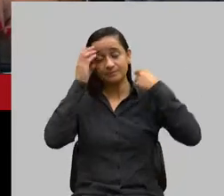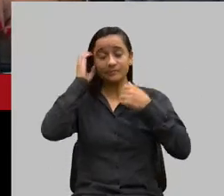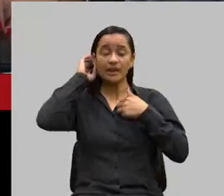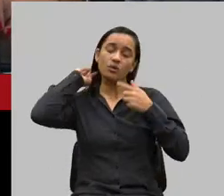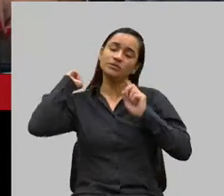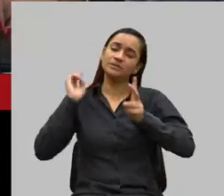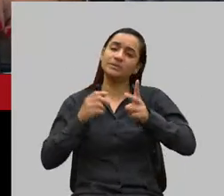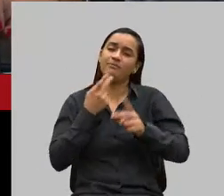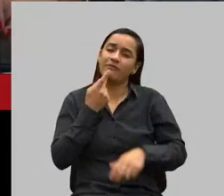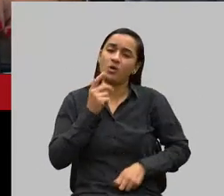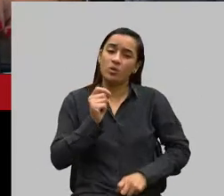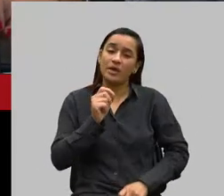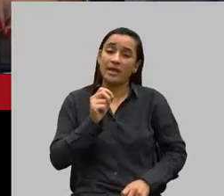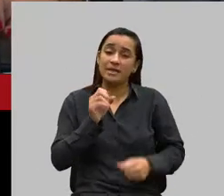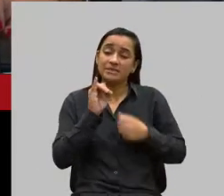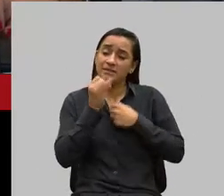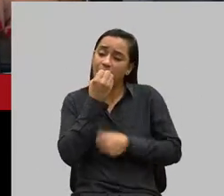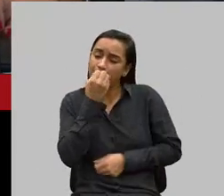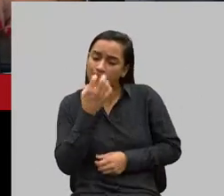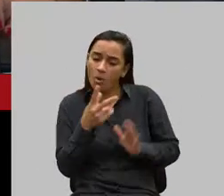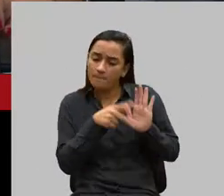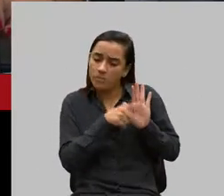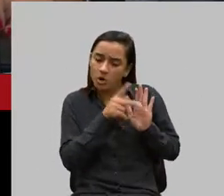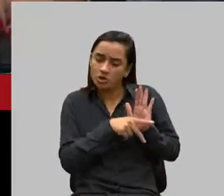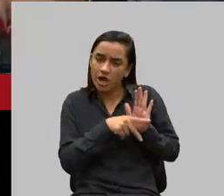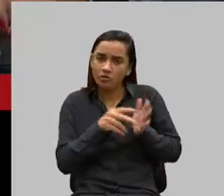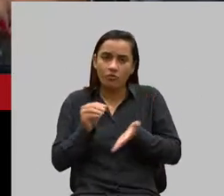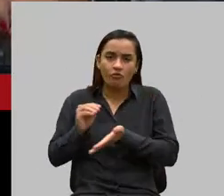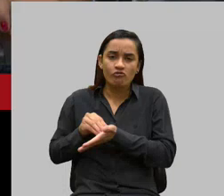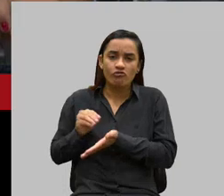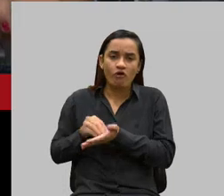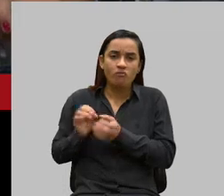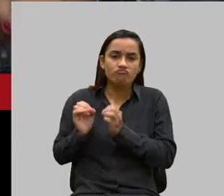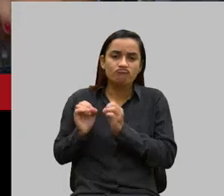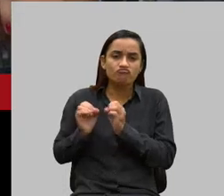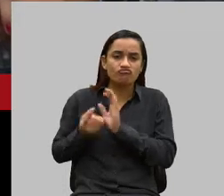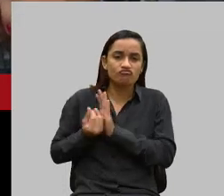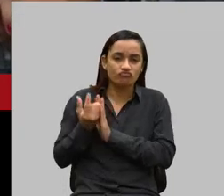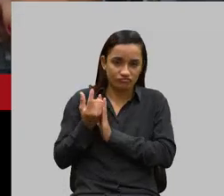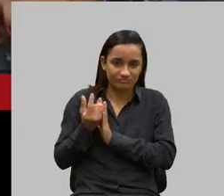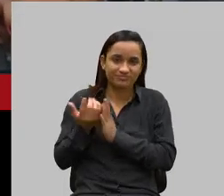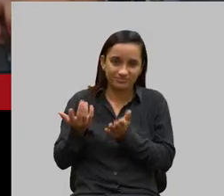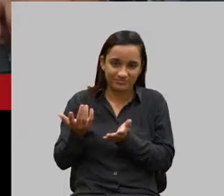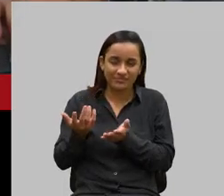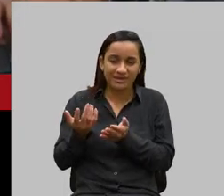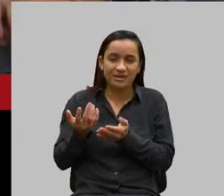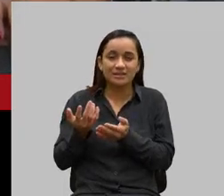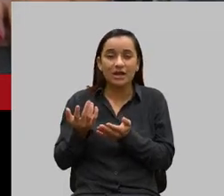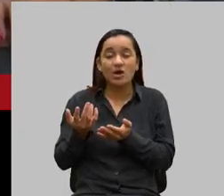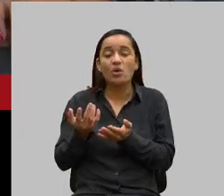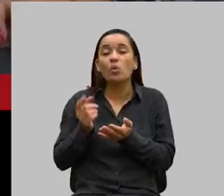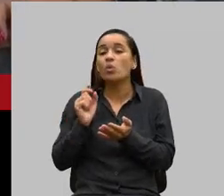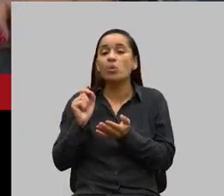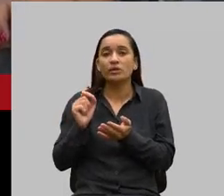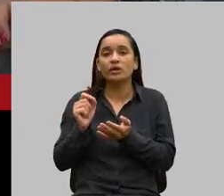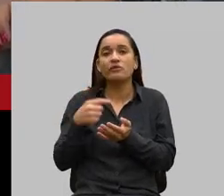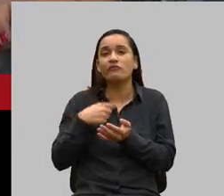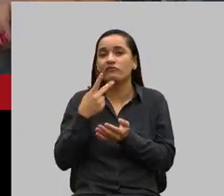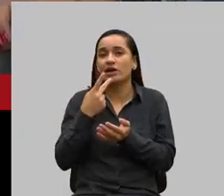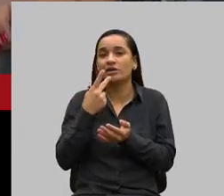faltarão recursos né E quando a gente fala de Banco do Nordeste eu vou também voltar para o bdmg